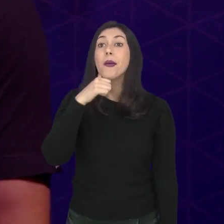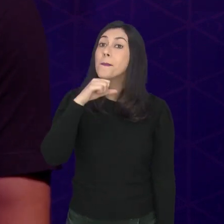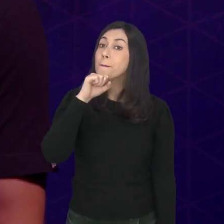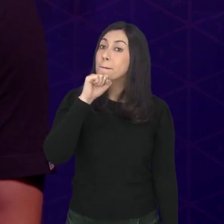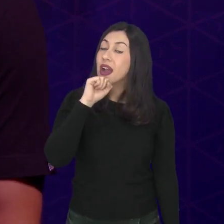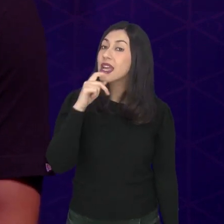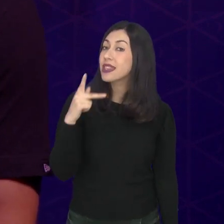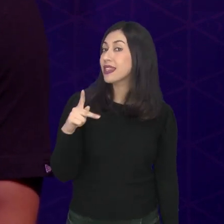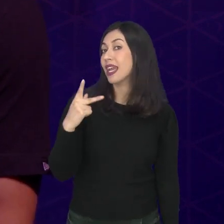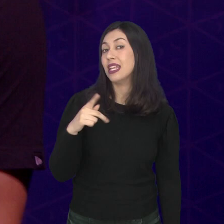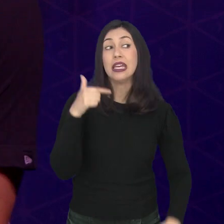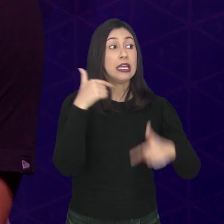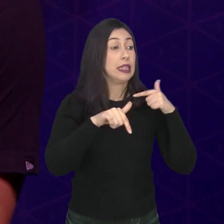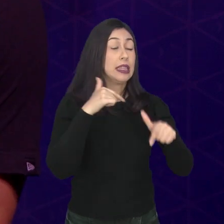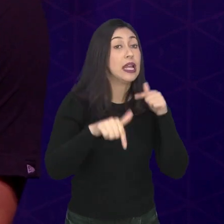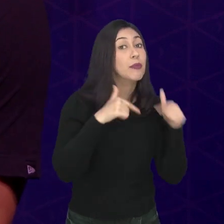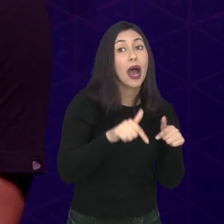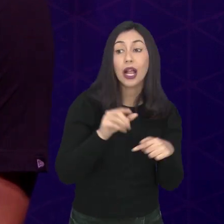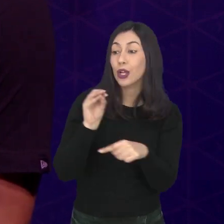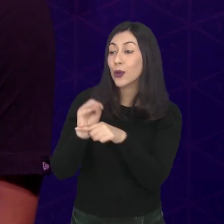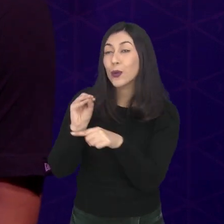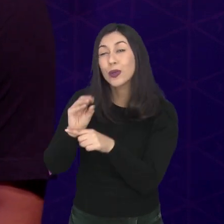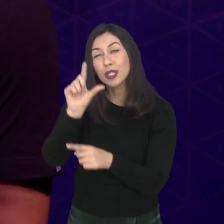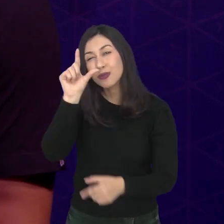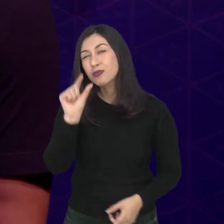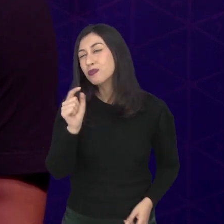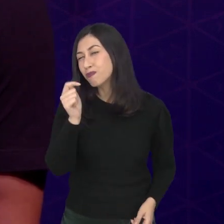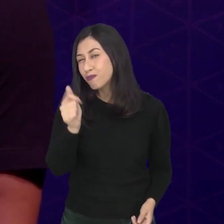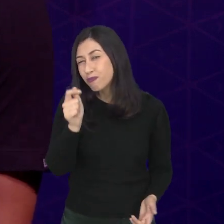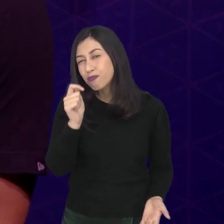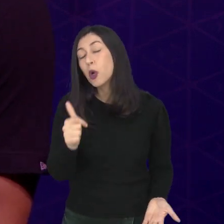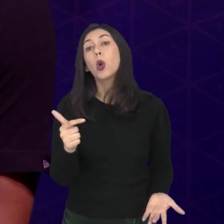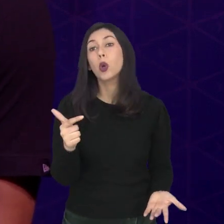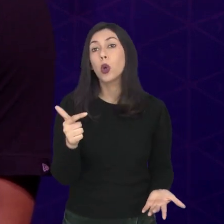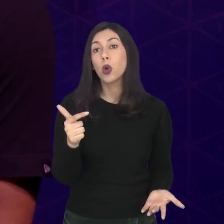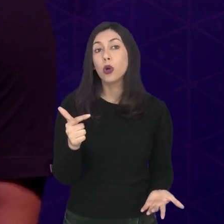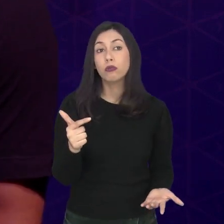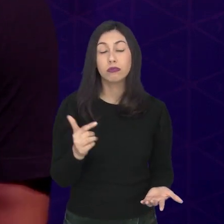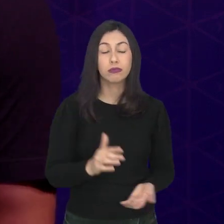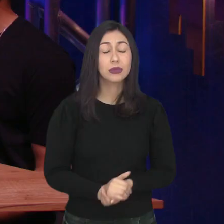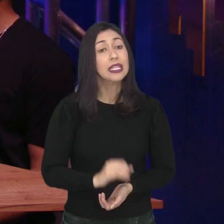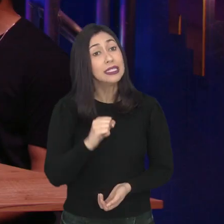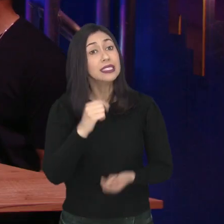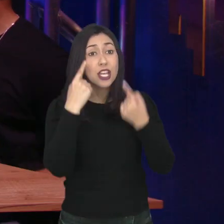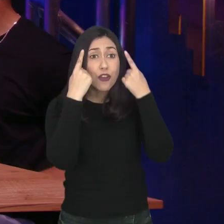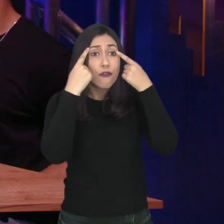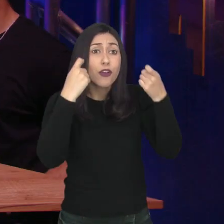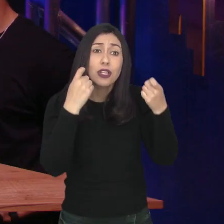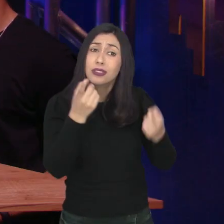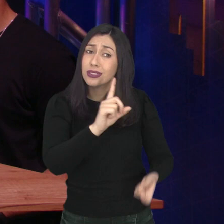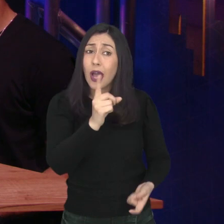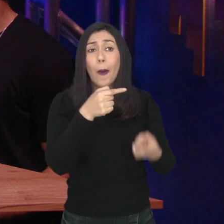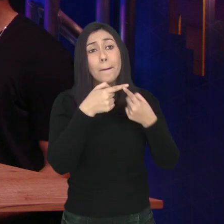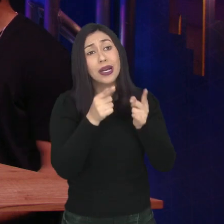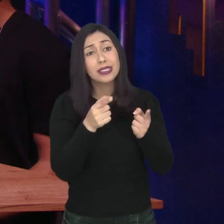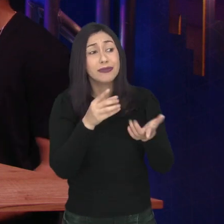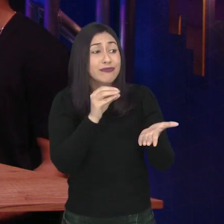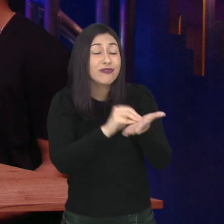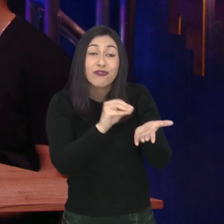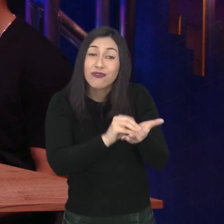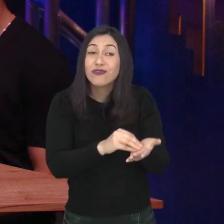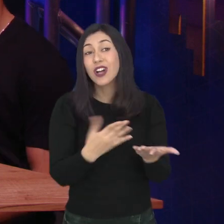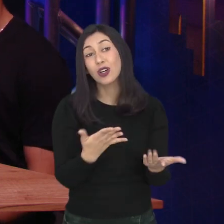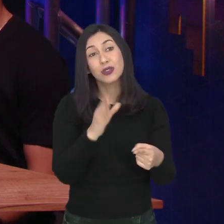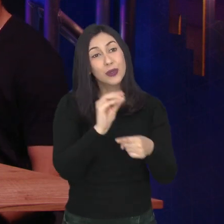né? Então, ela não consegue acompanhar ele muito bem. Sim, Então, ela não é uma do mãe bem, agressiva, mas ela é ausente, ela é né? ausente por Ele não necessidade,